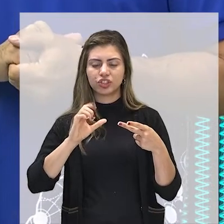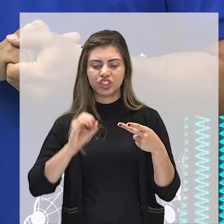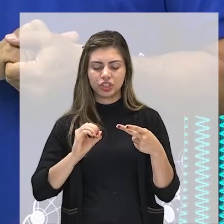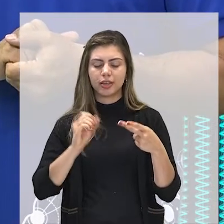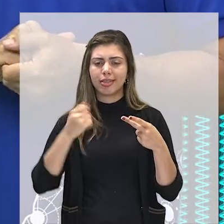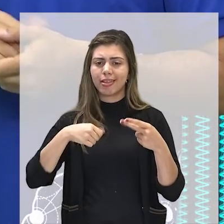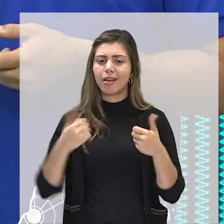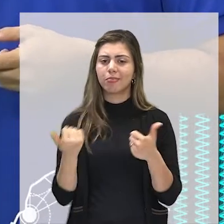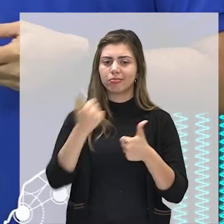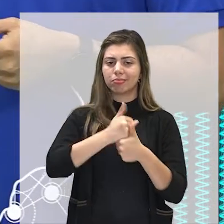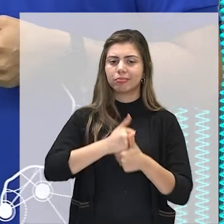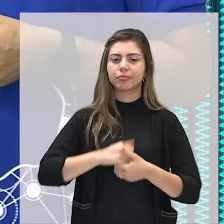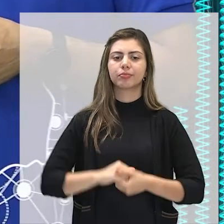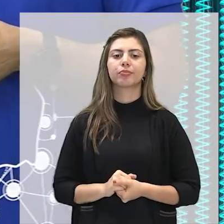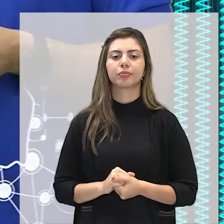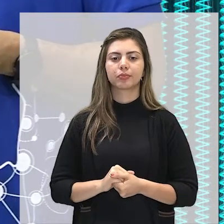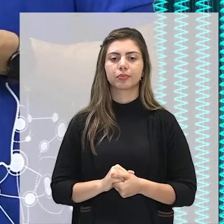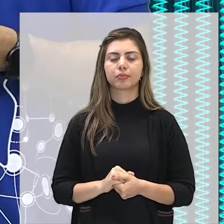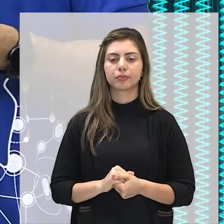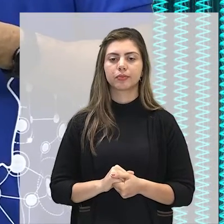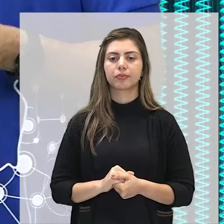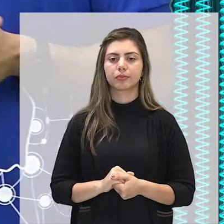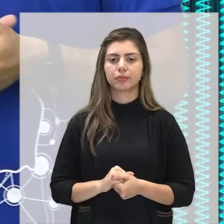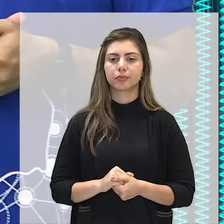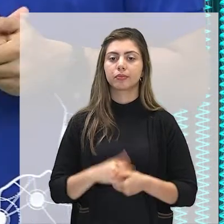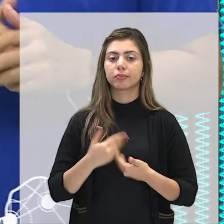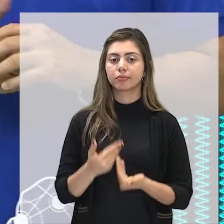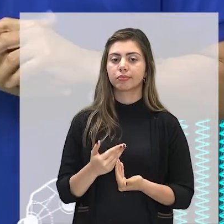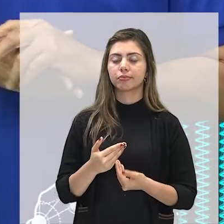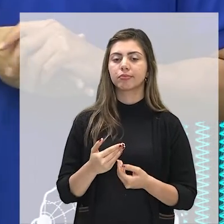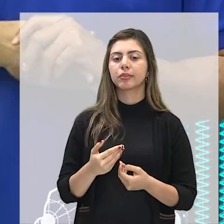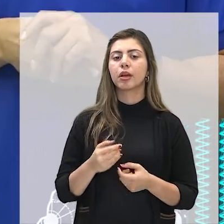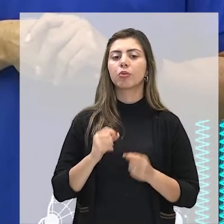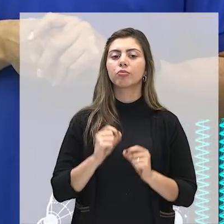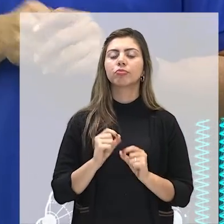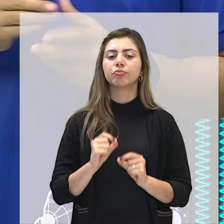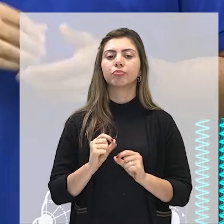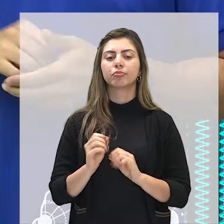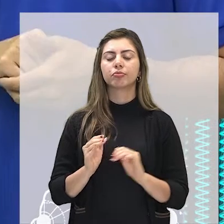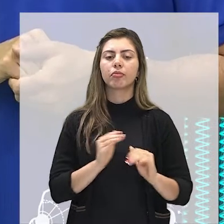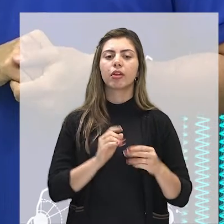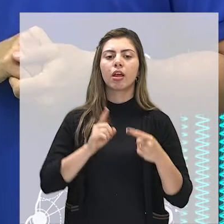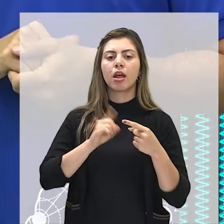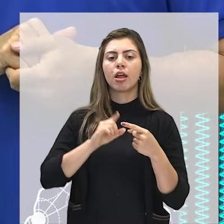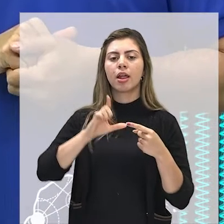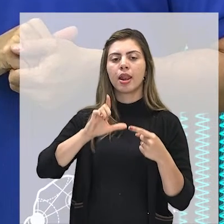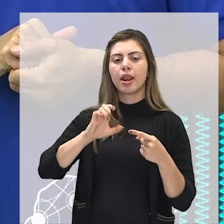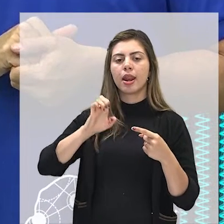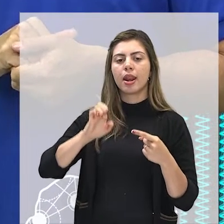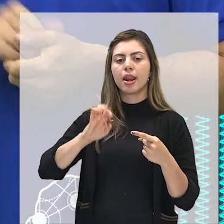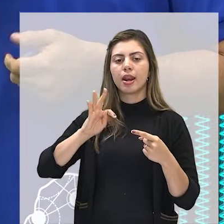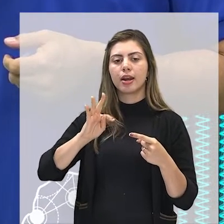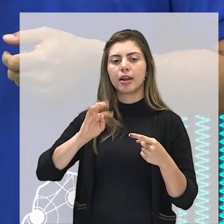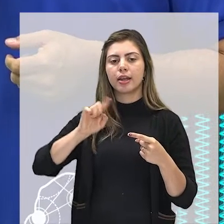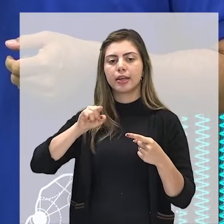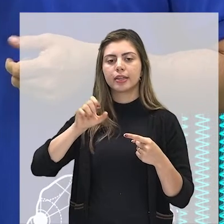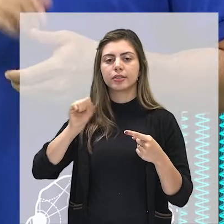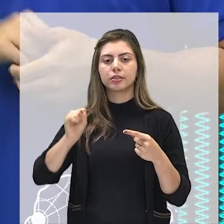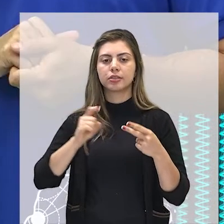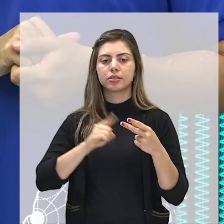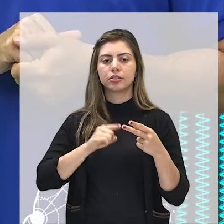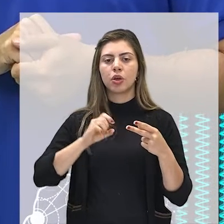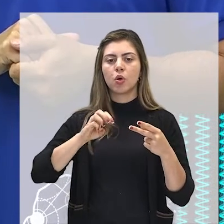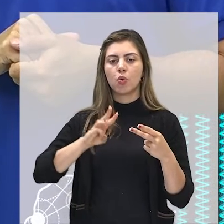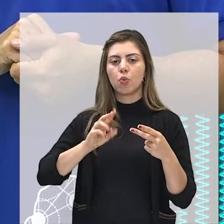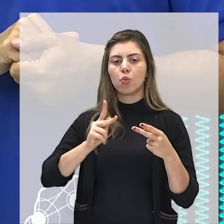usar let's, com essa abreviação, com o apóstrofo inclusive ali, ou why don't we, são maneiras mais